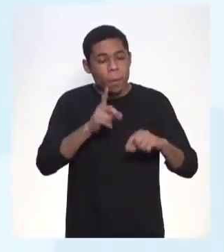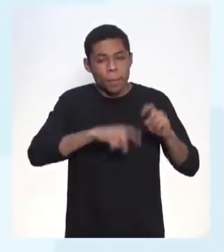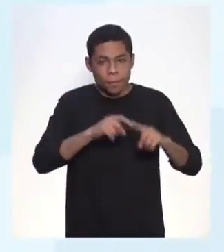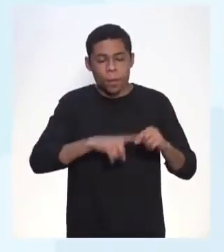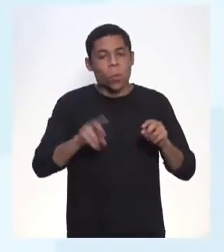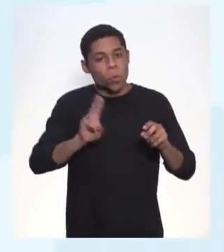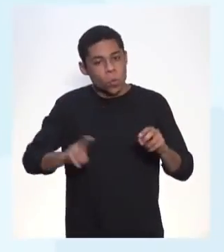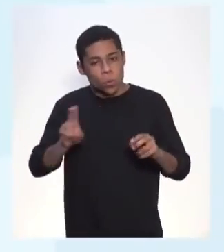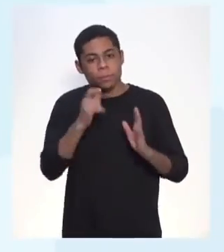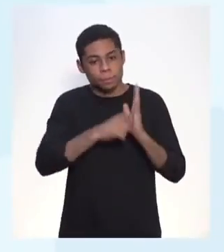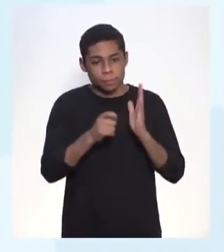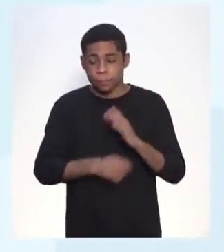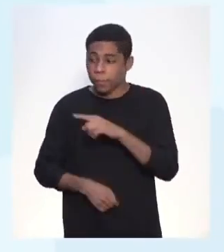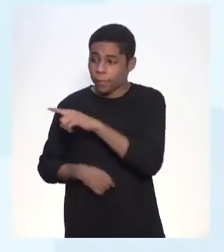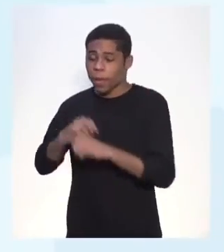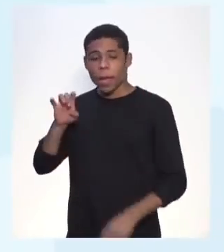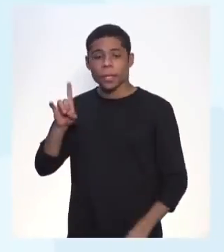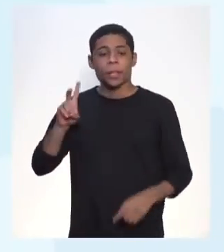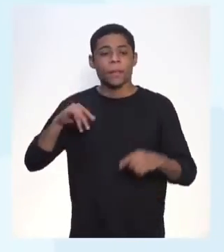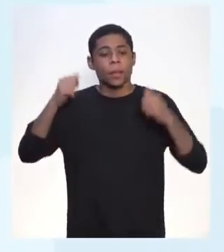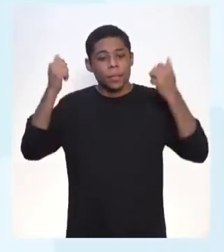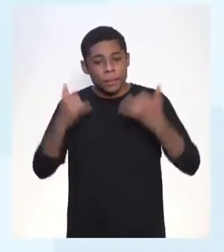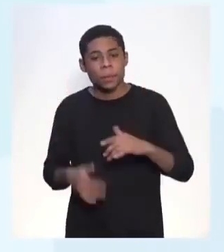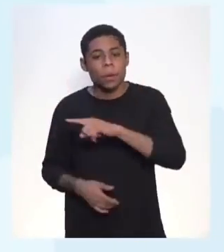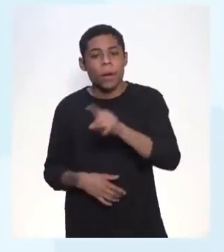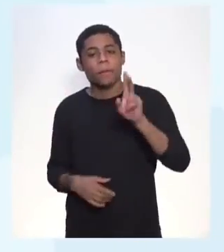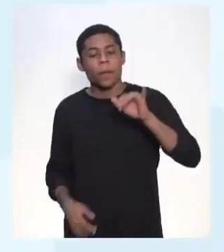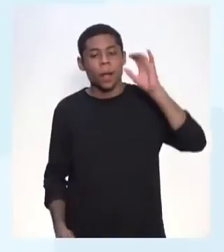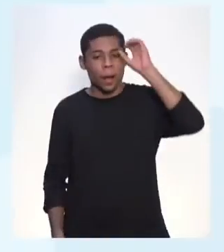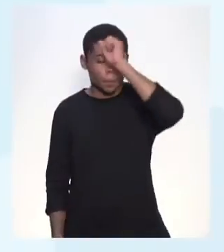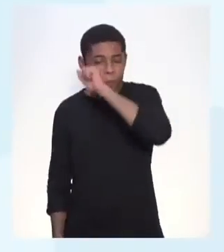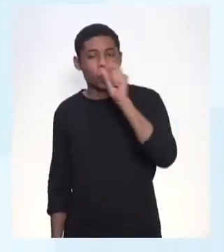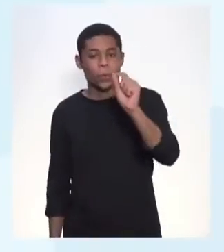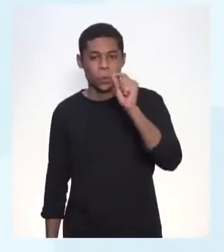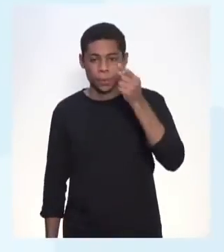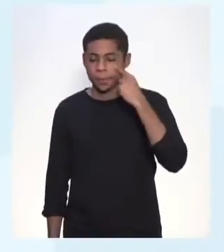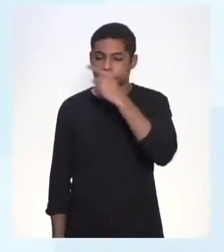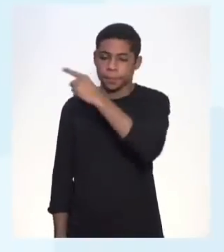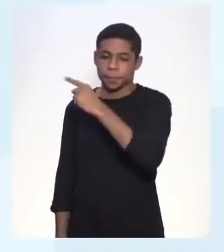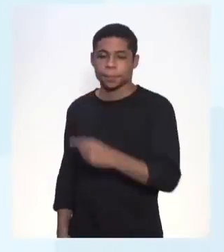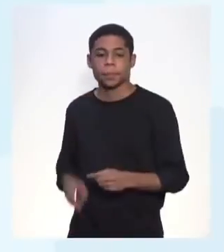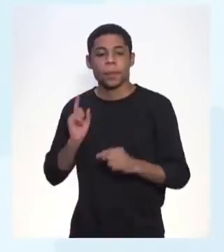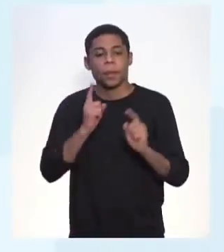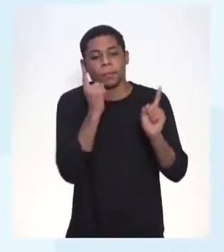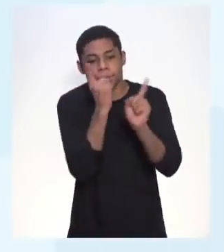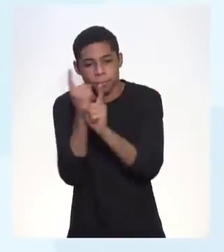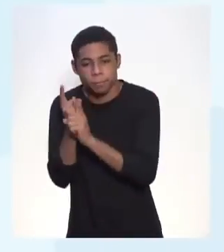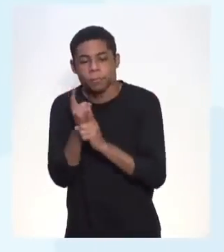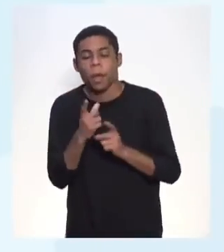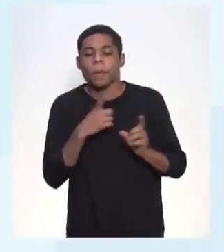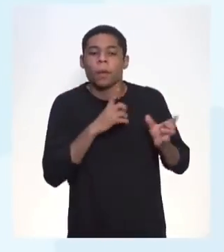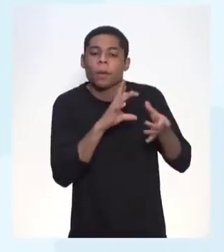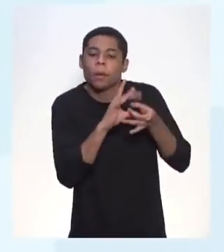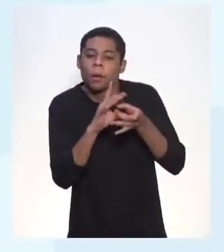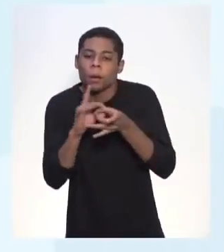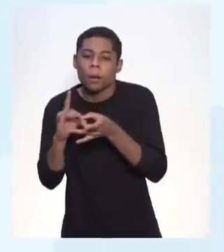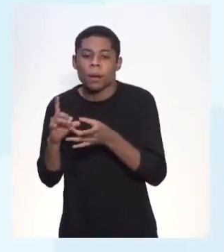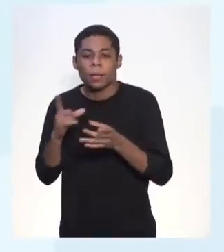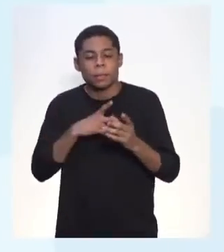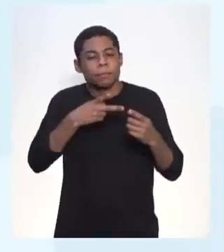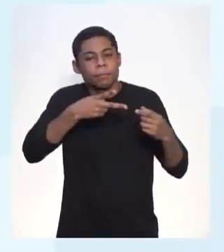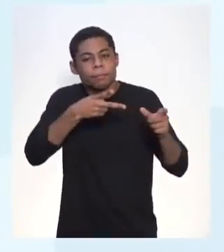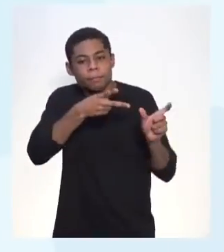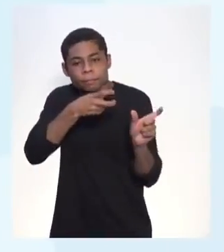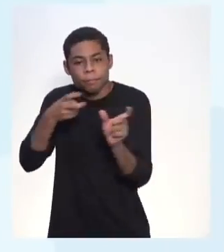aí, o Ed vai ler para a gente a habilidade trabalhada na aula de hoje. Identificar conjunções,